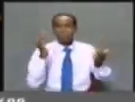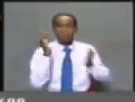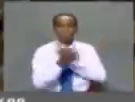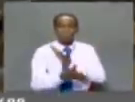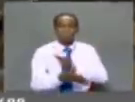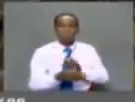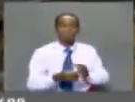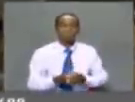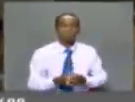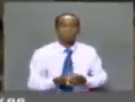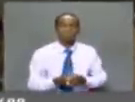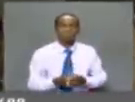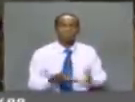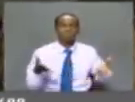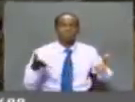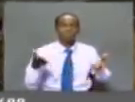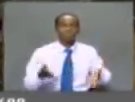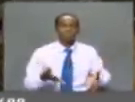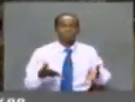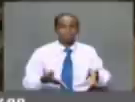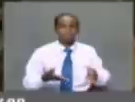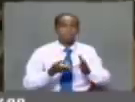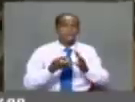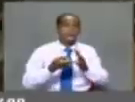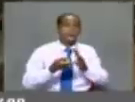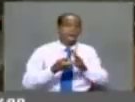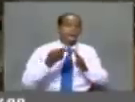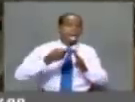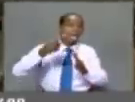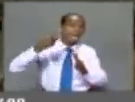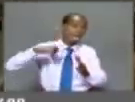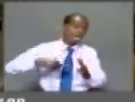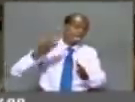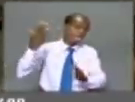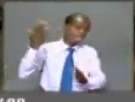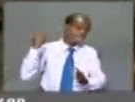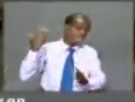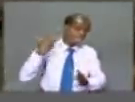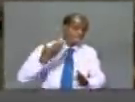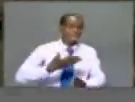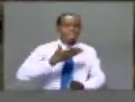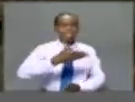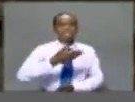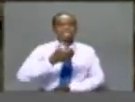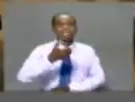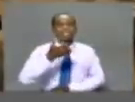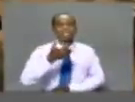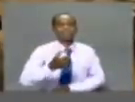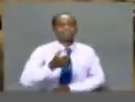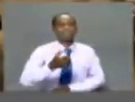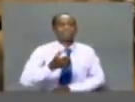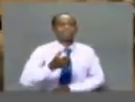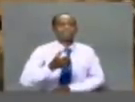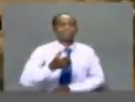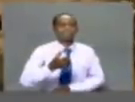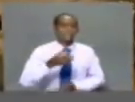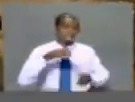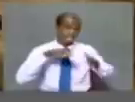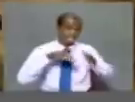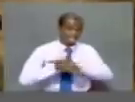angolano. Hoje, 15 anos após o início das obras, foi detectada a necessidade de correções de engenharia